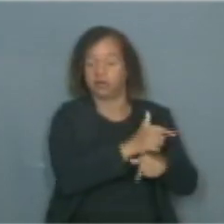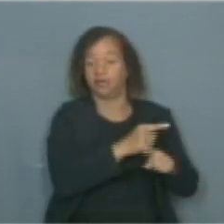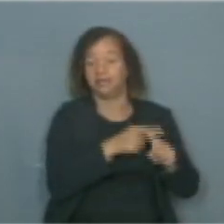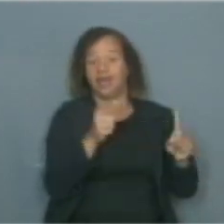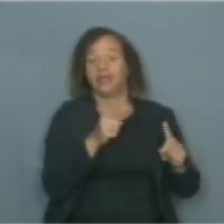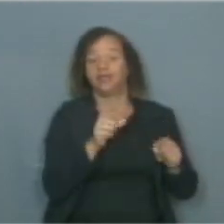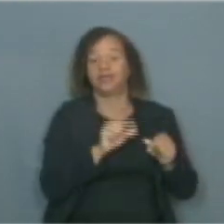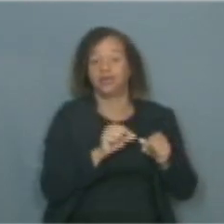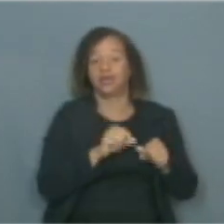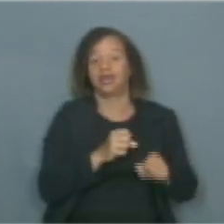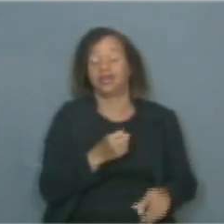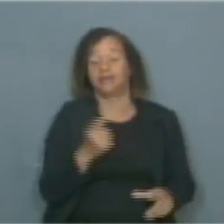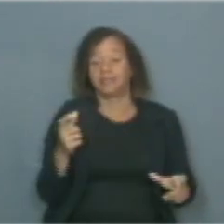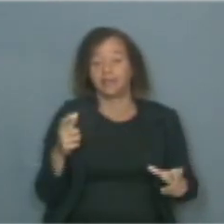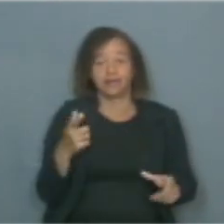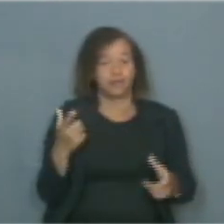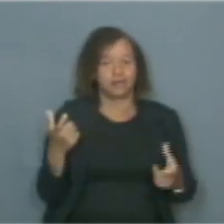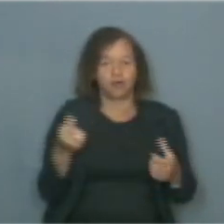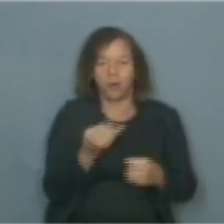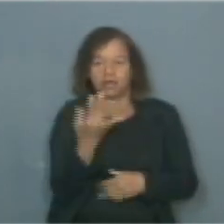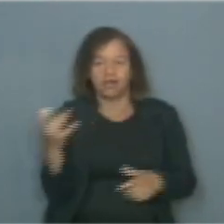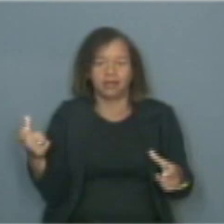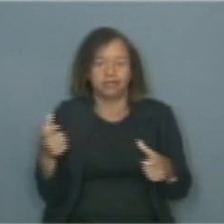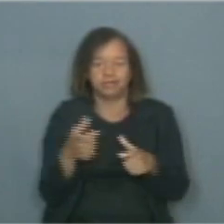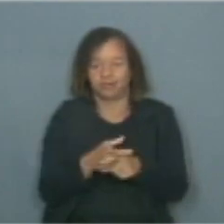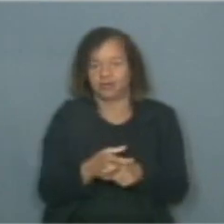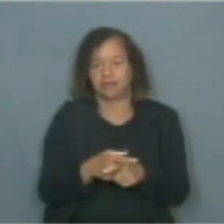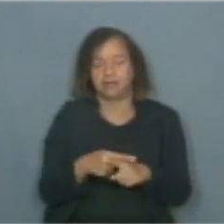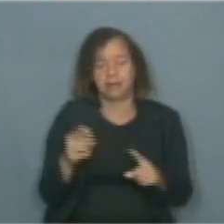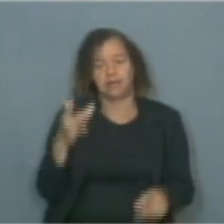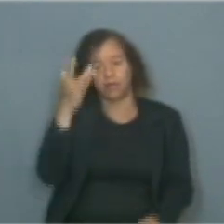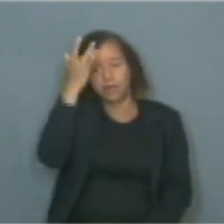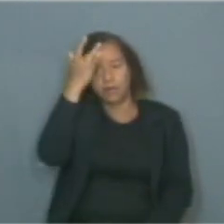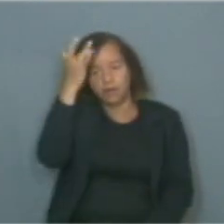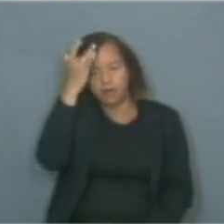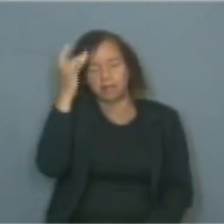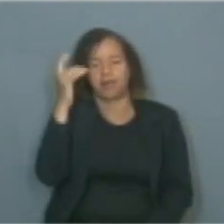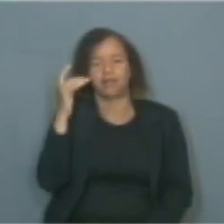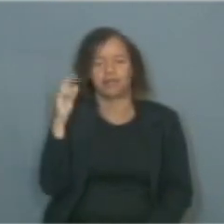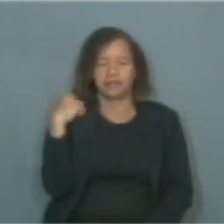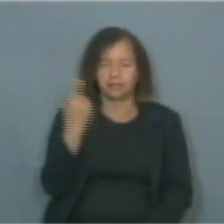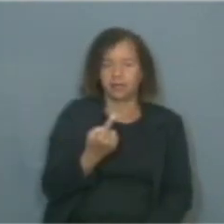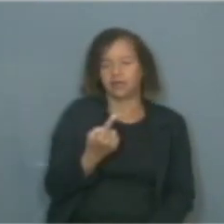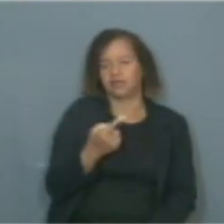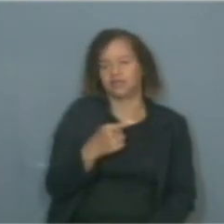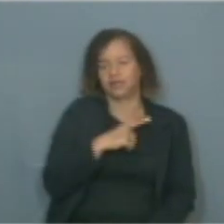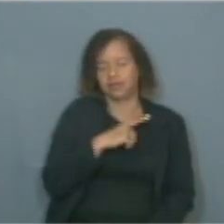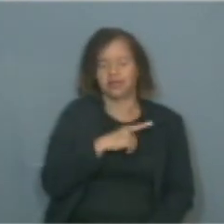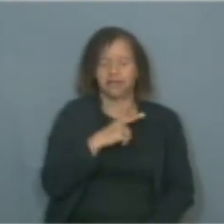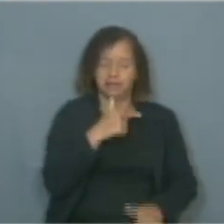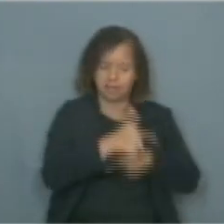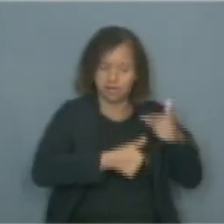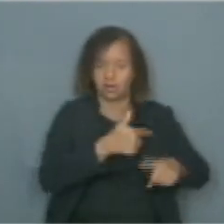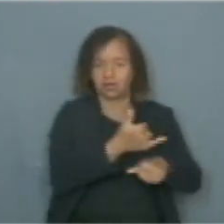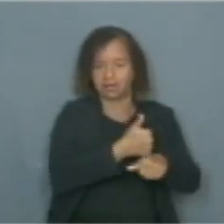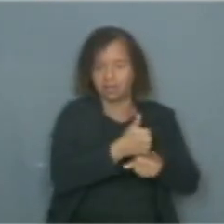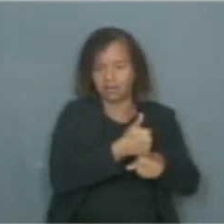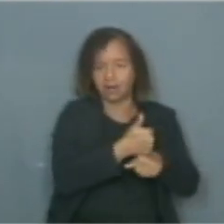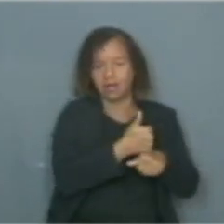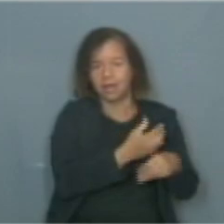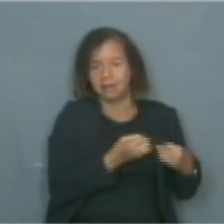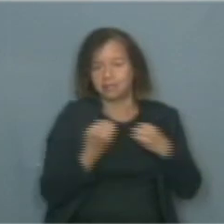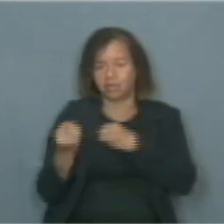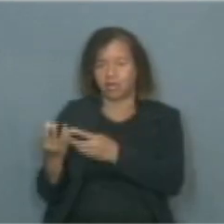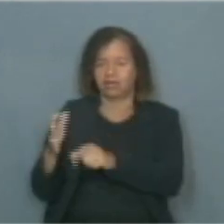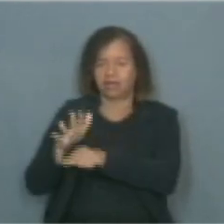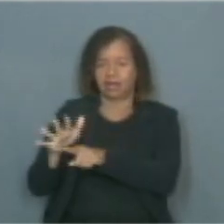porque estavam ali em números reduzidíssimos. Foi por culpa mesmo de termos um número suficiente de agentes para dar conta